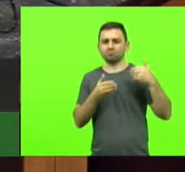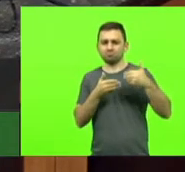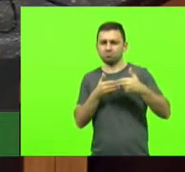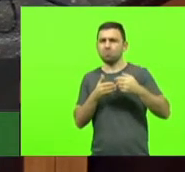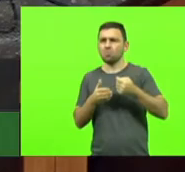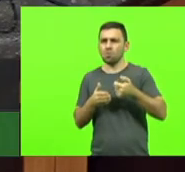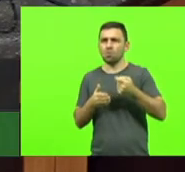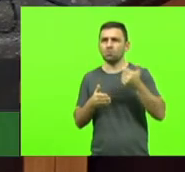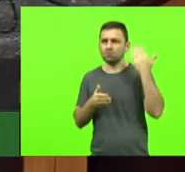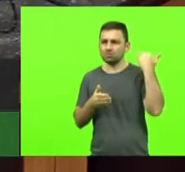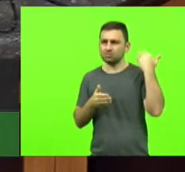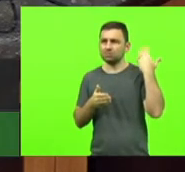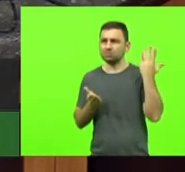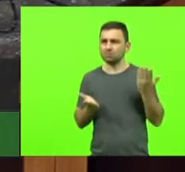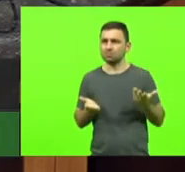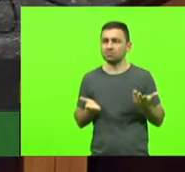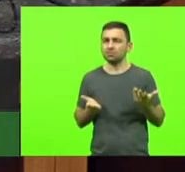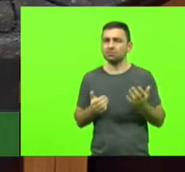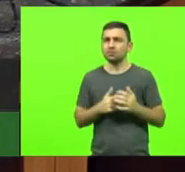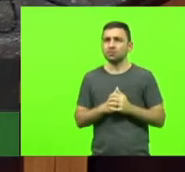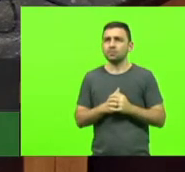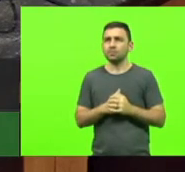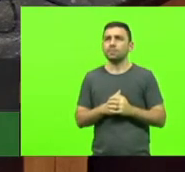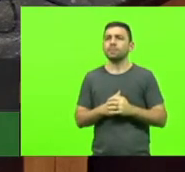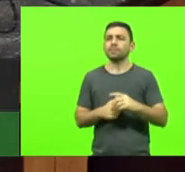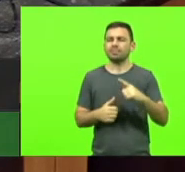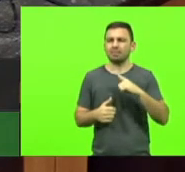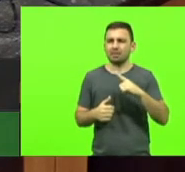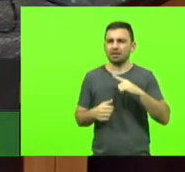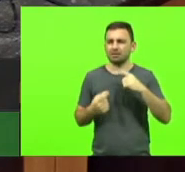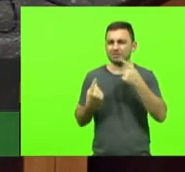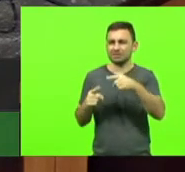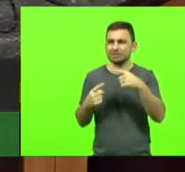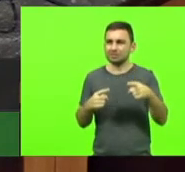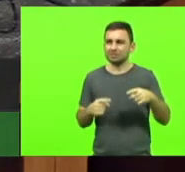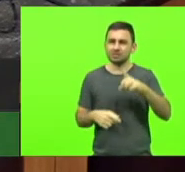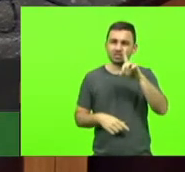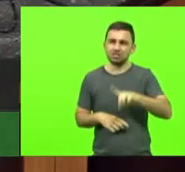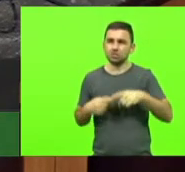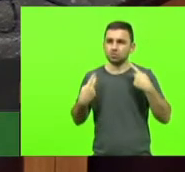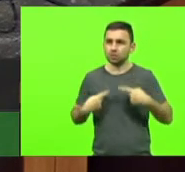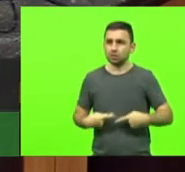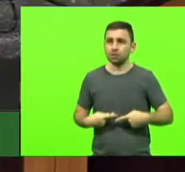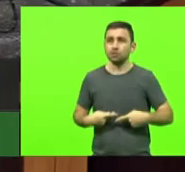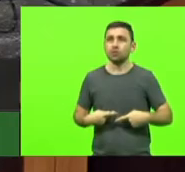foram submetidas à persistente violação dos direitos humanos, tiveram